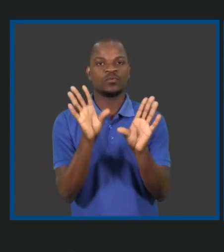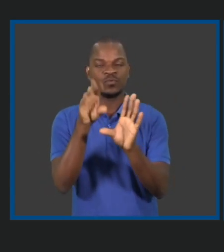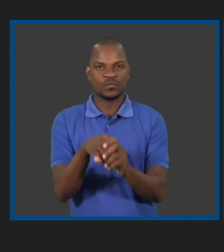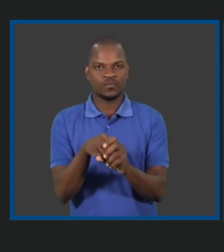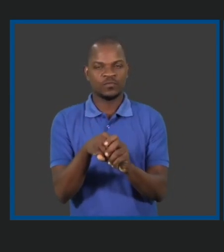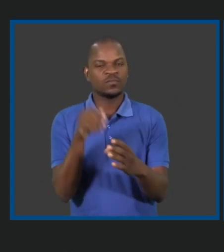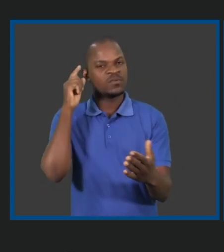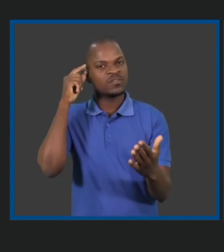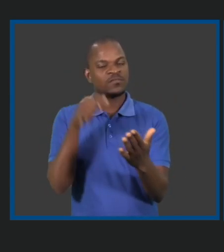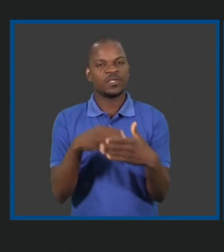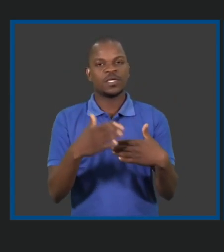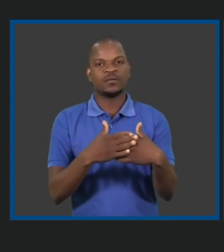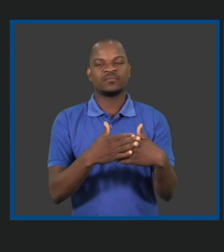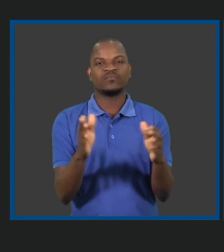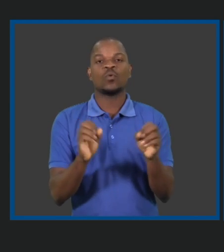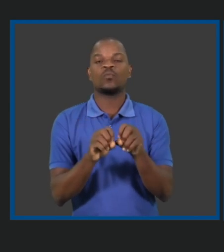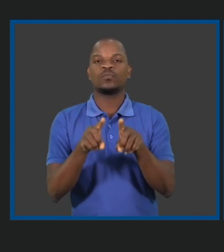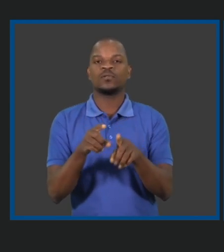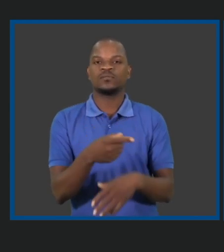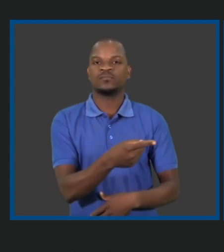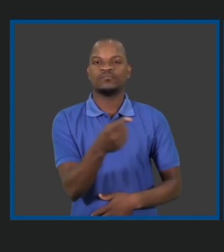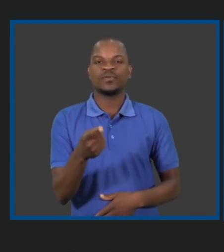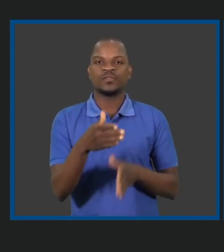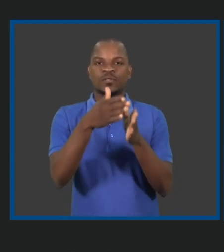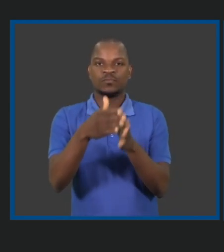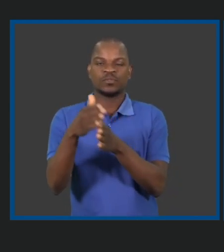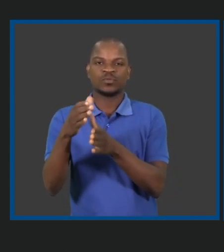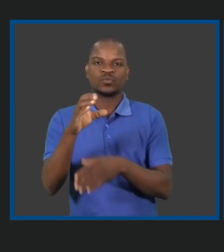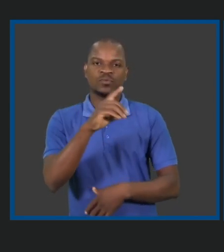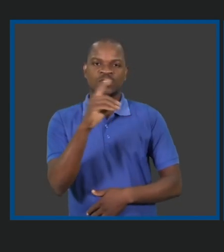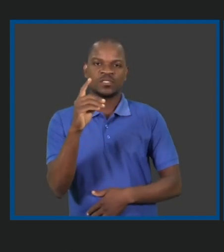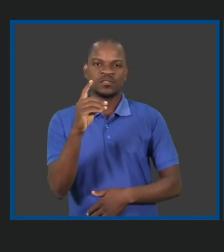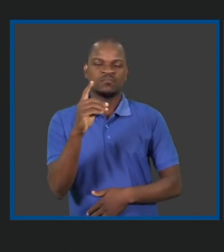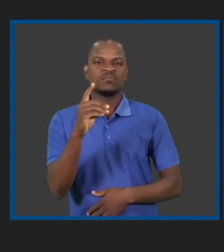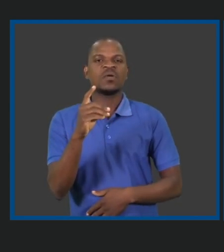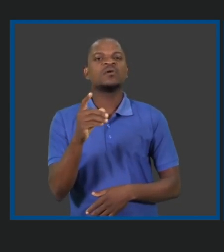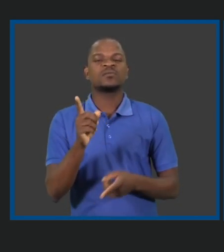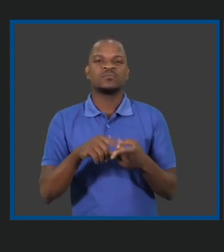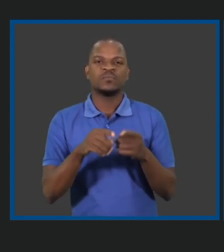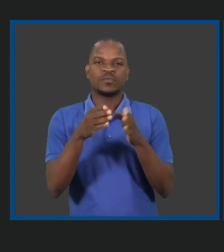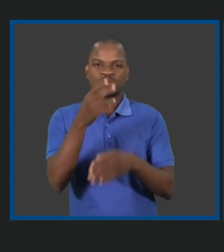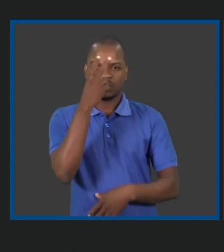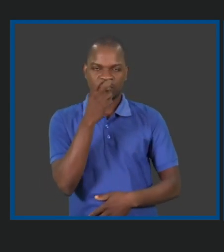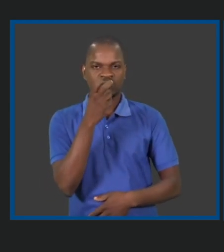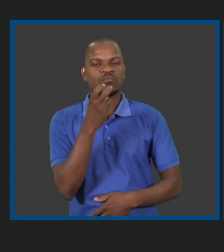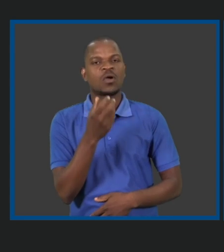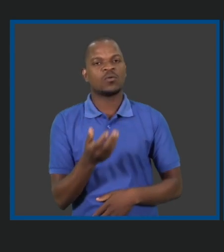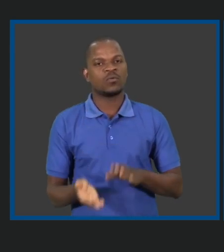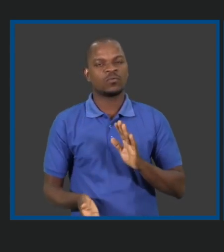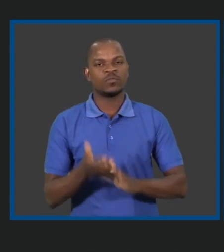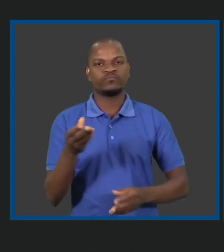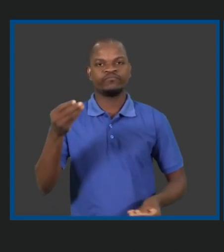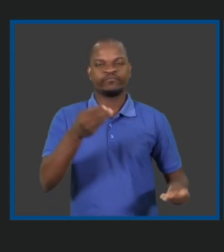inclusiva que ou abriu uma oportunidade das pessoas com deficiência visual em particular puderem